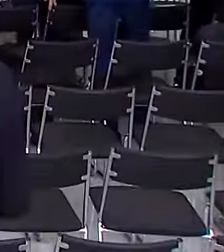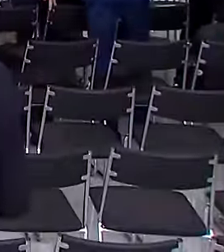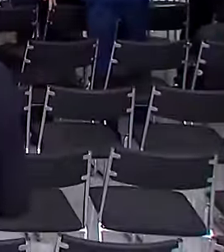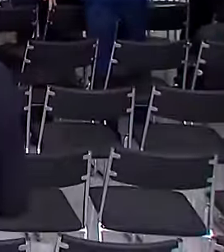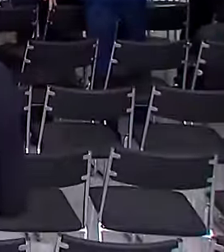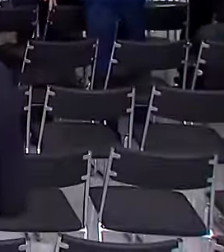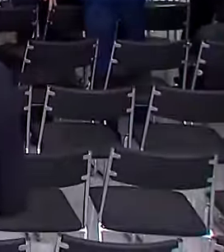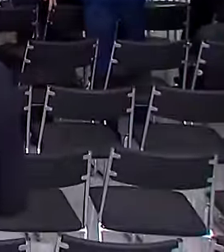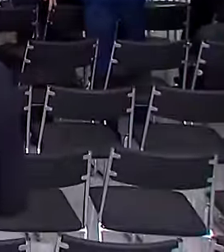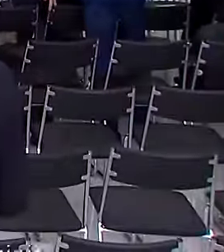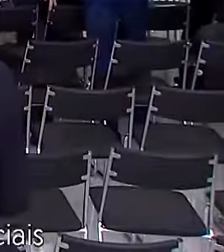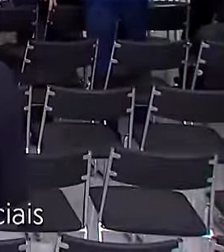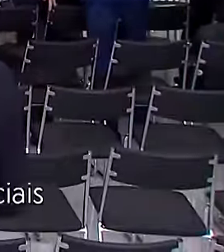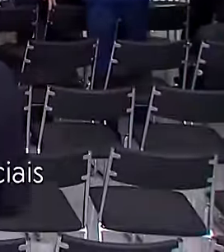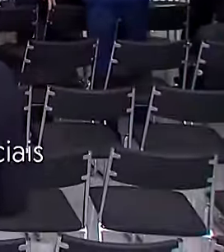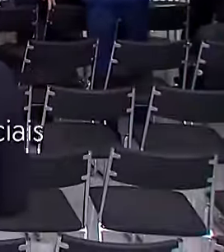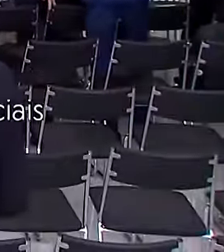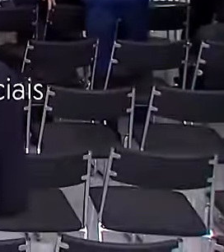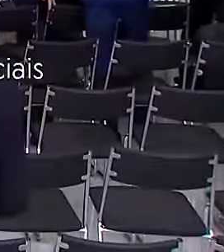Tchau.